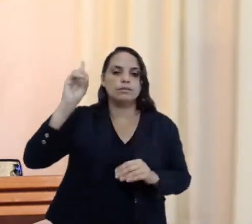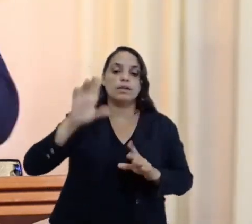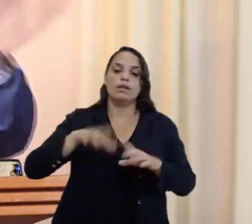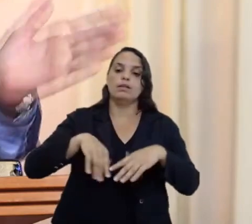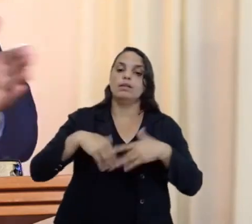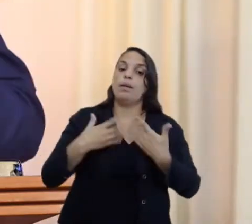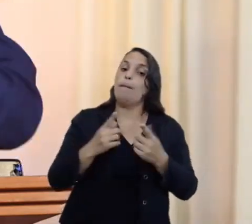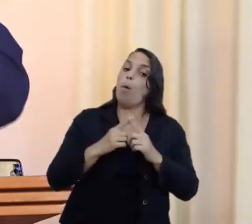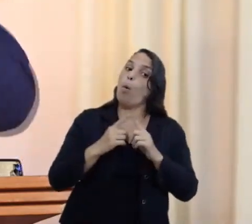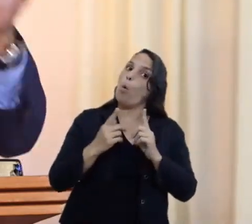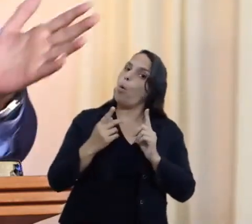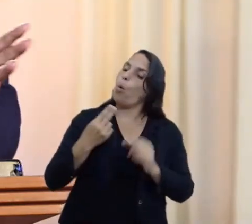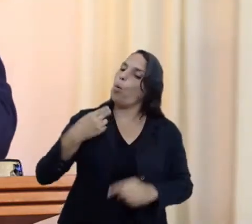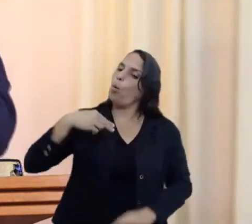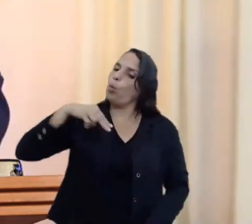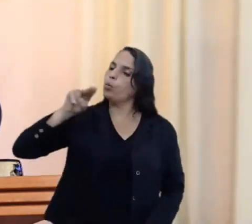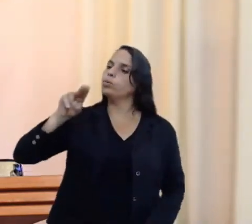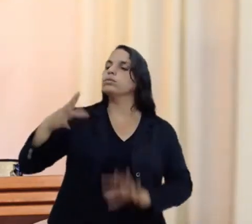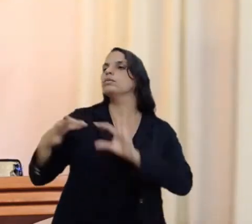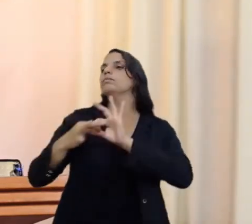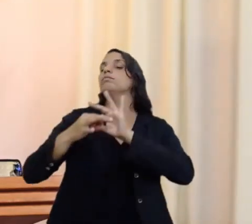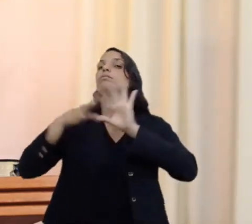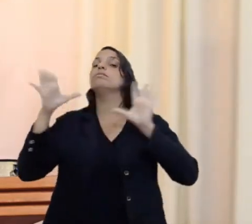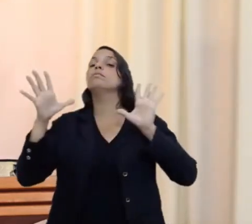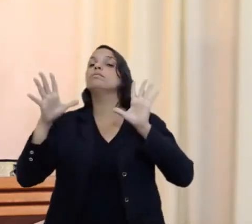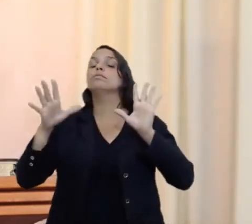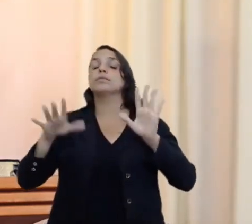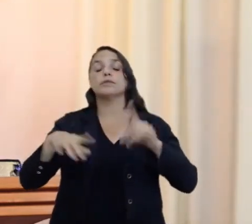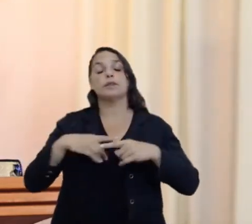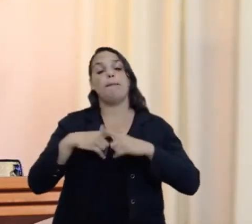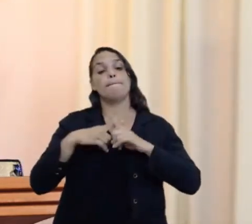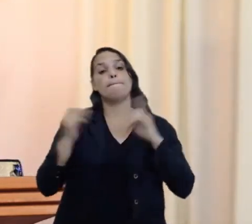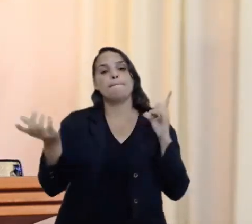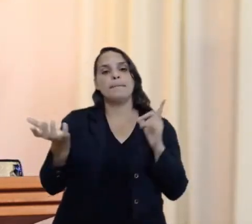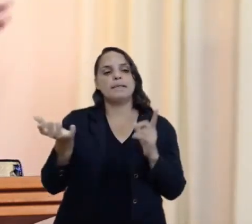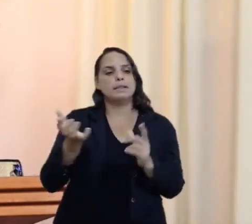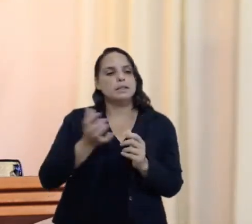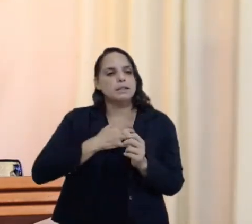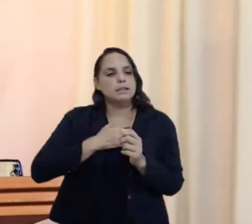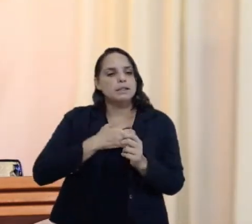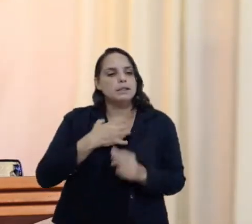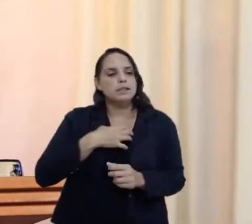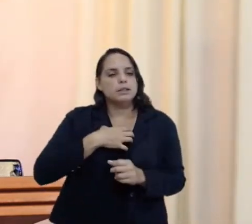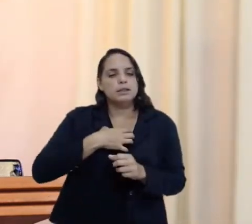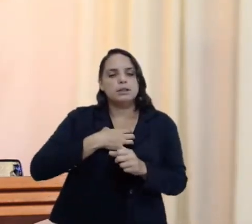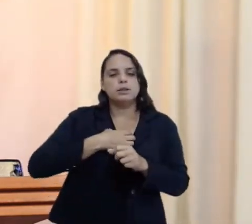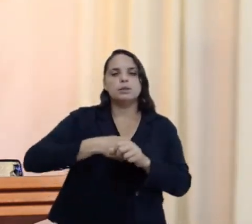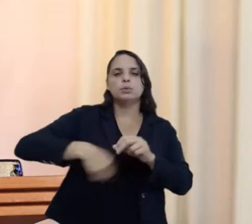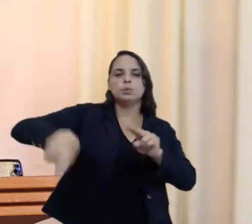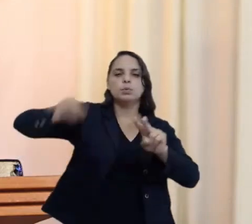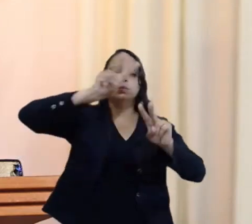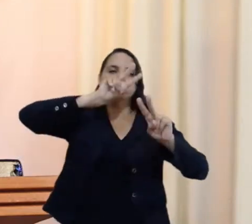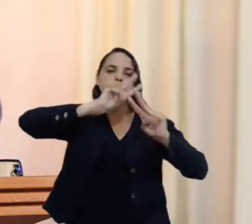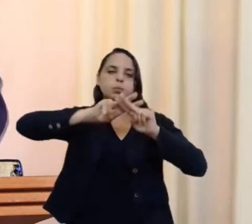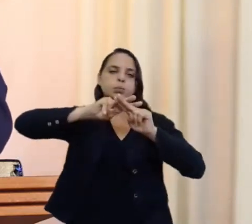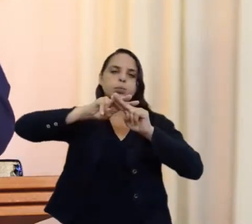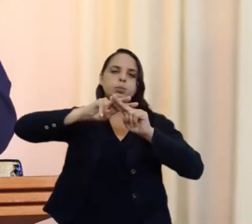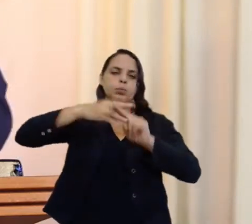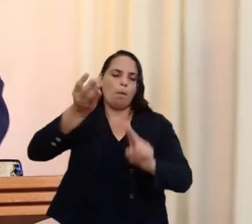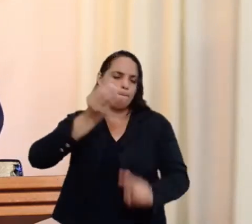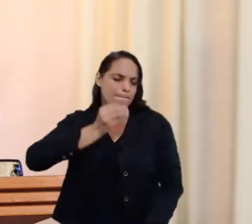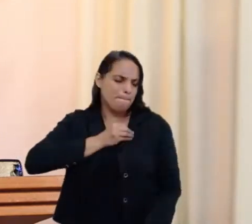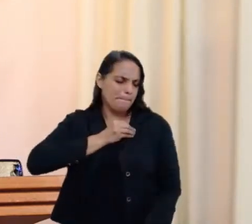livre fisicamente, vivendo no mundo, mas estar presa e escravizada ao pecado. Então, o Espírito de Deus, ele nos